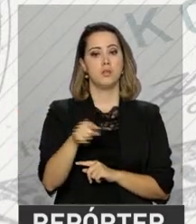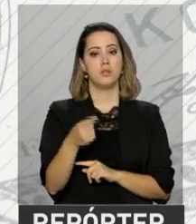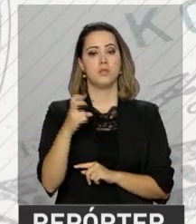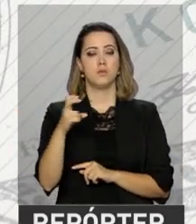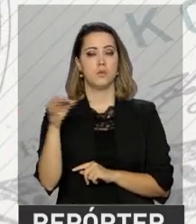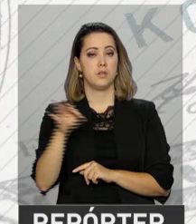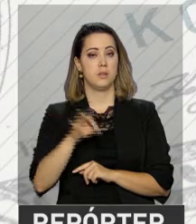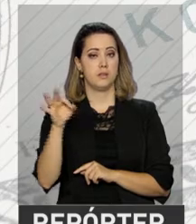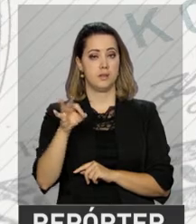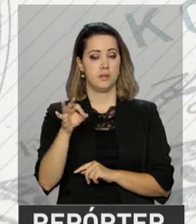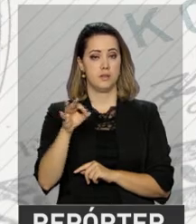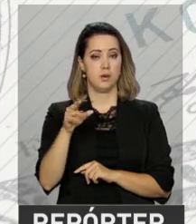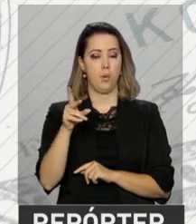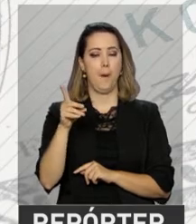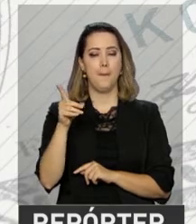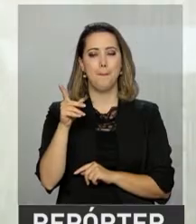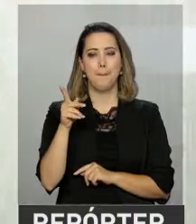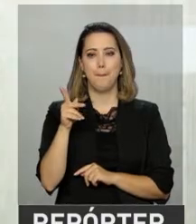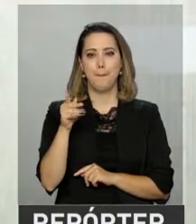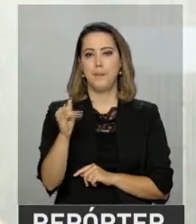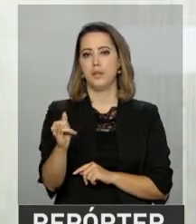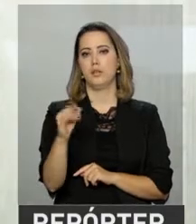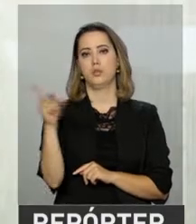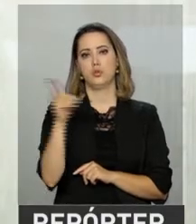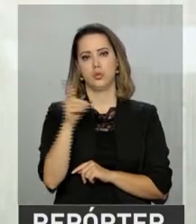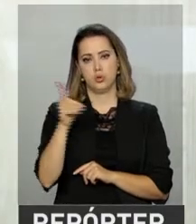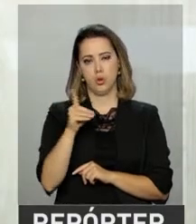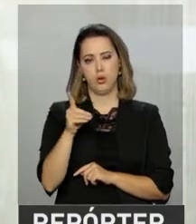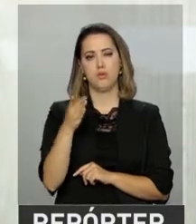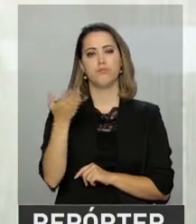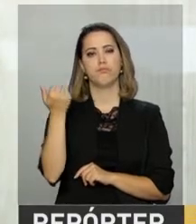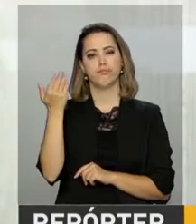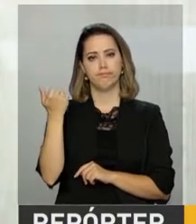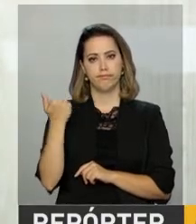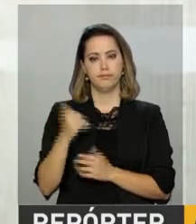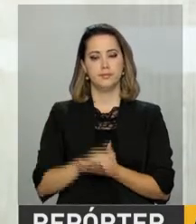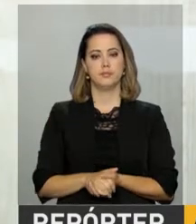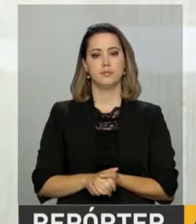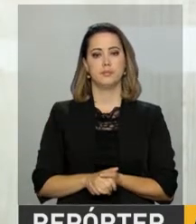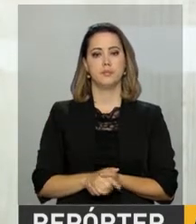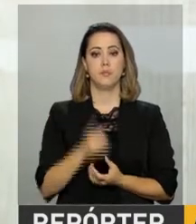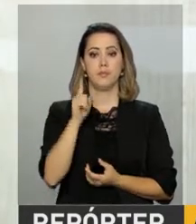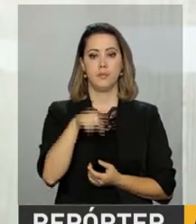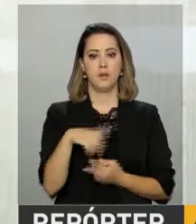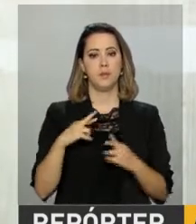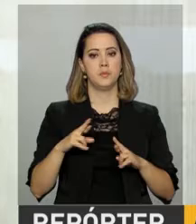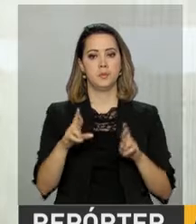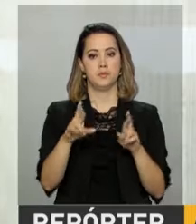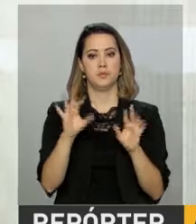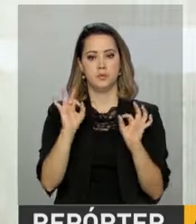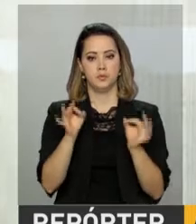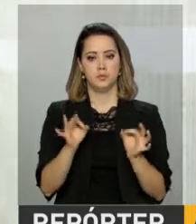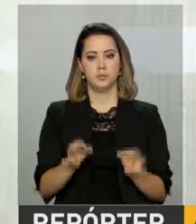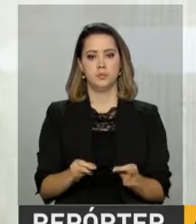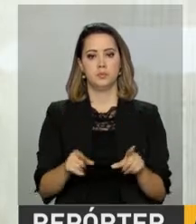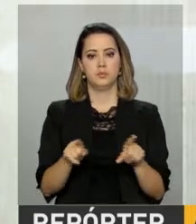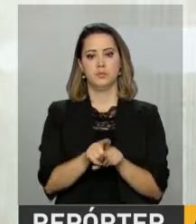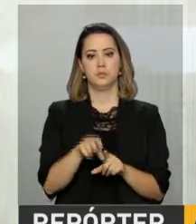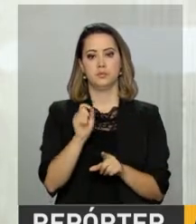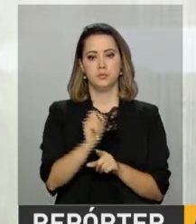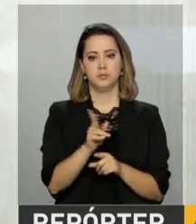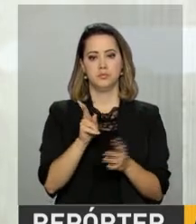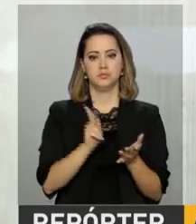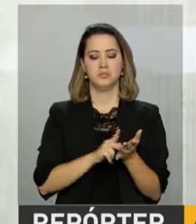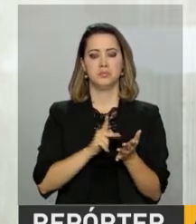de dólares de 2016 acho que é uma expectativa é realista claramente está no